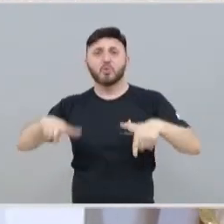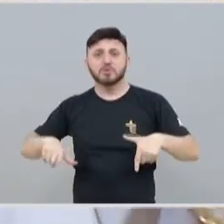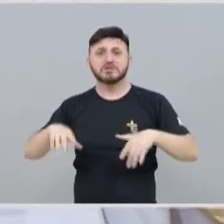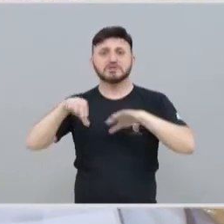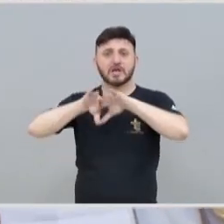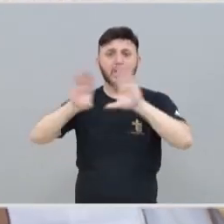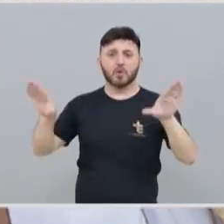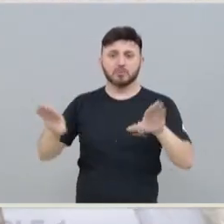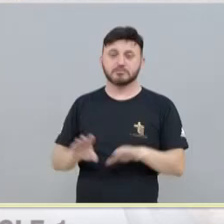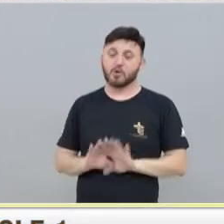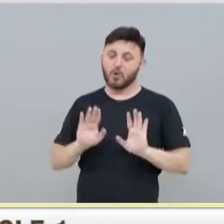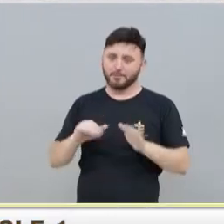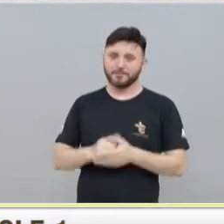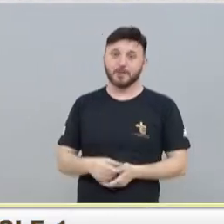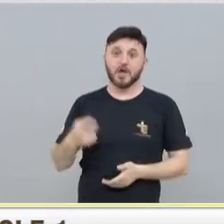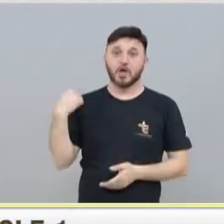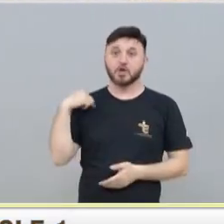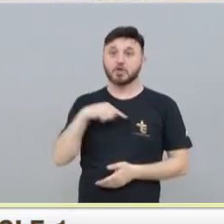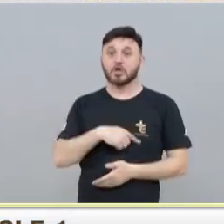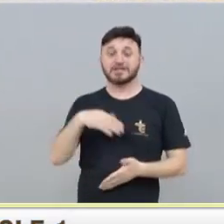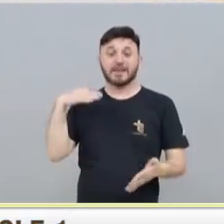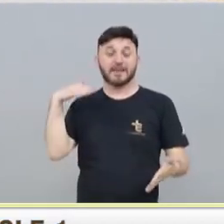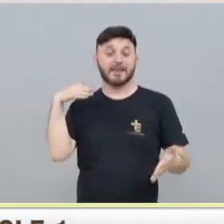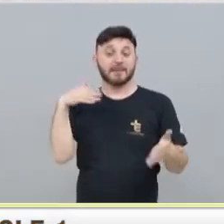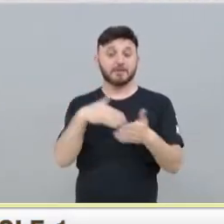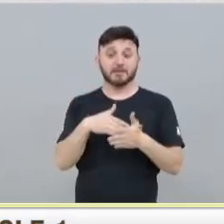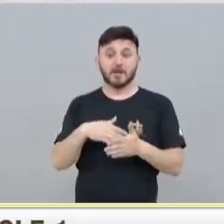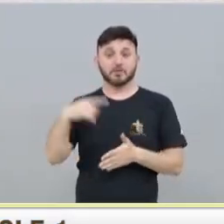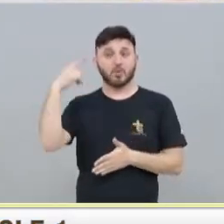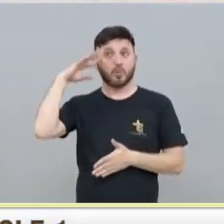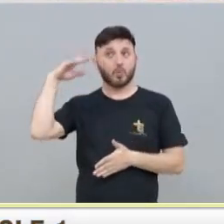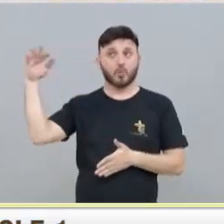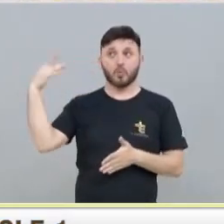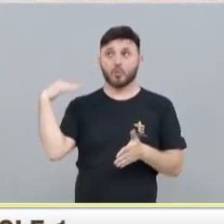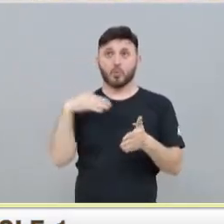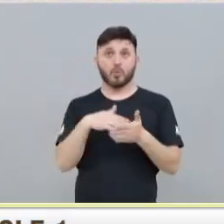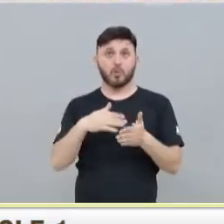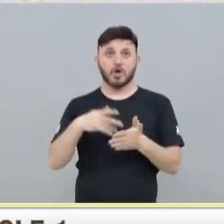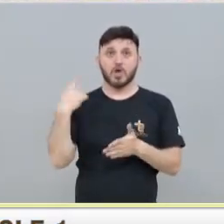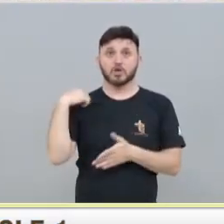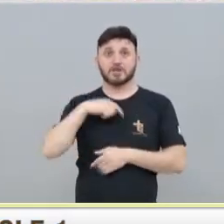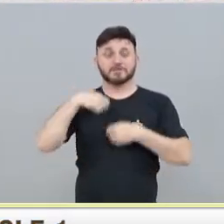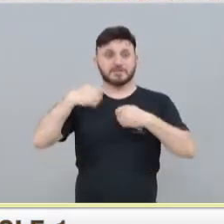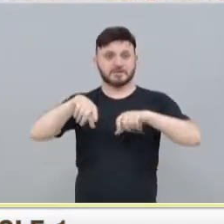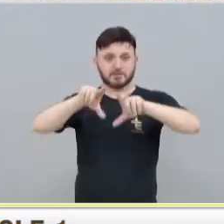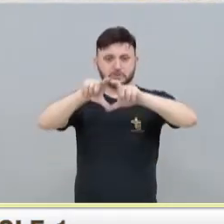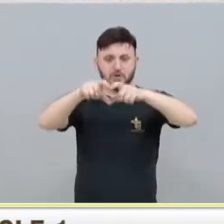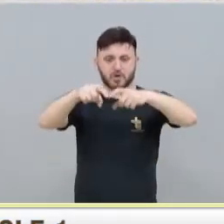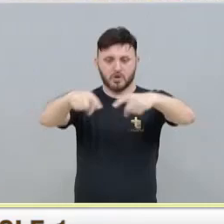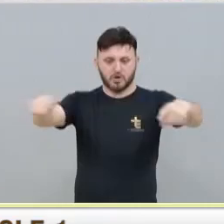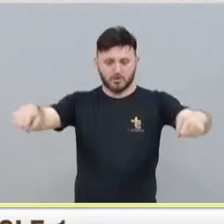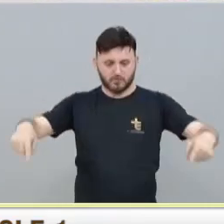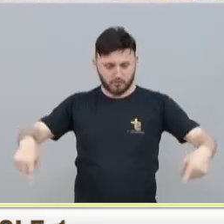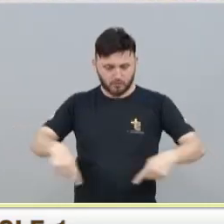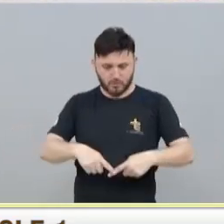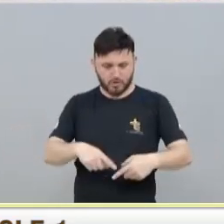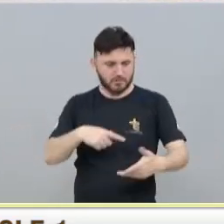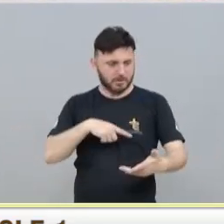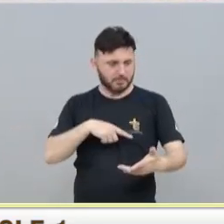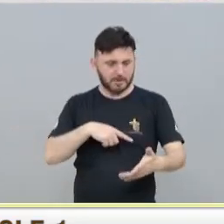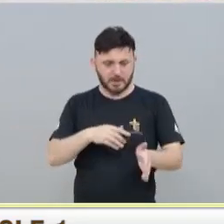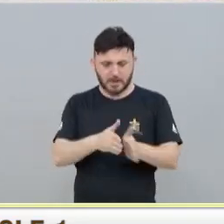estamos muito limitados a tudo a gente precisa de forma espaço e tempo